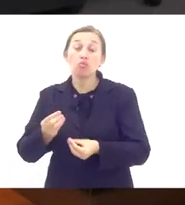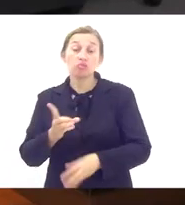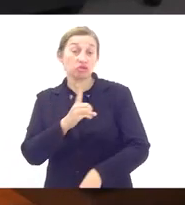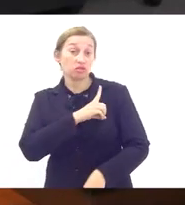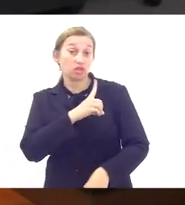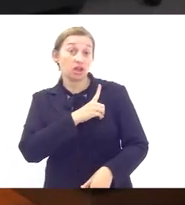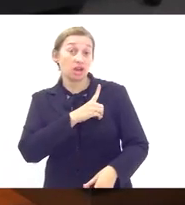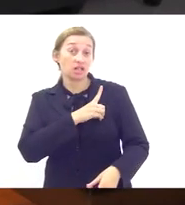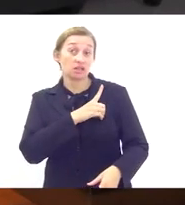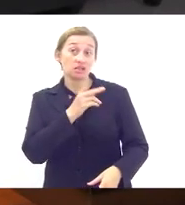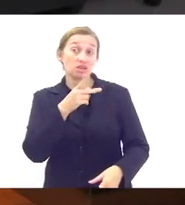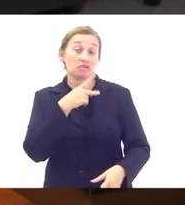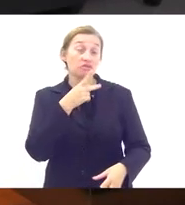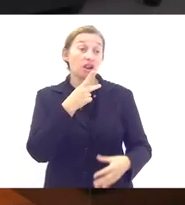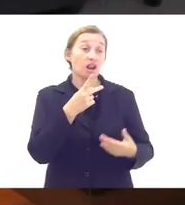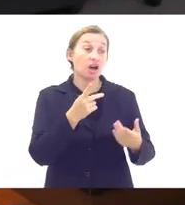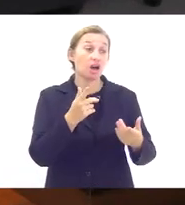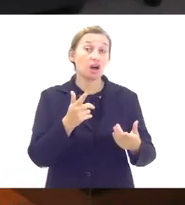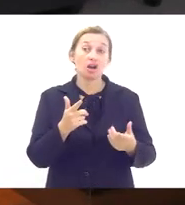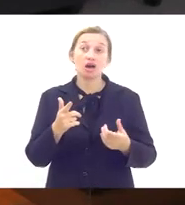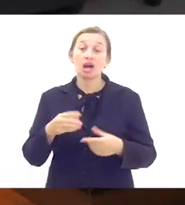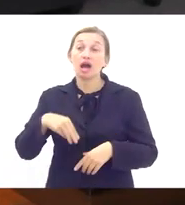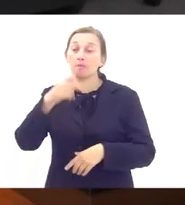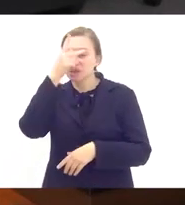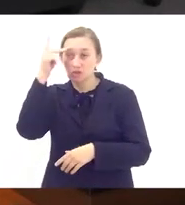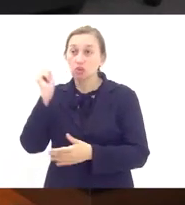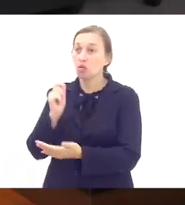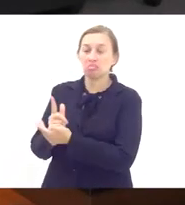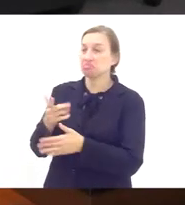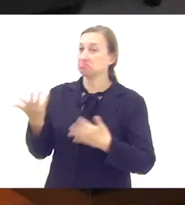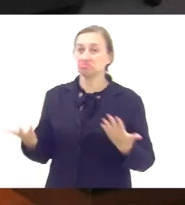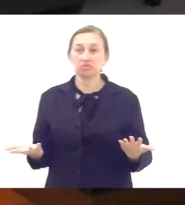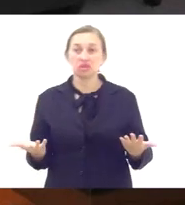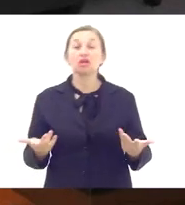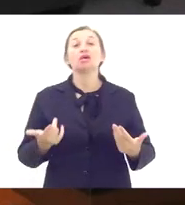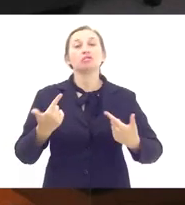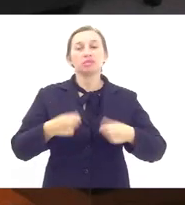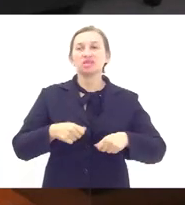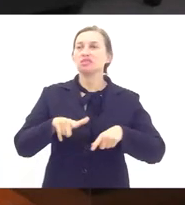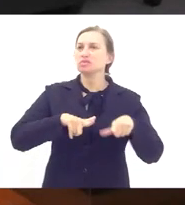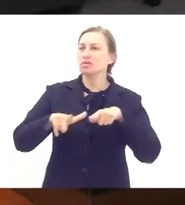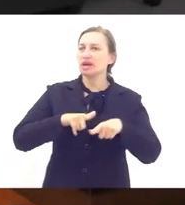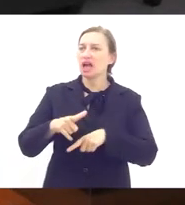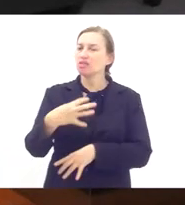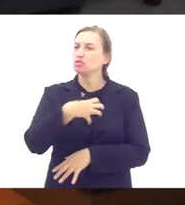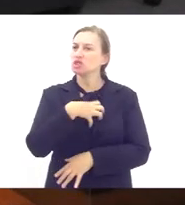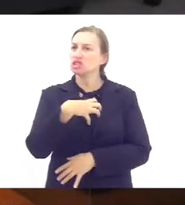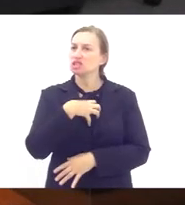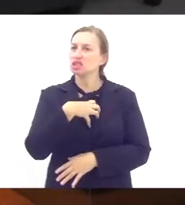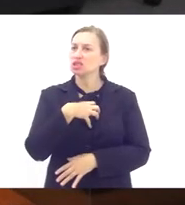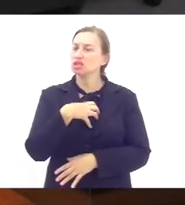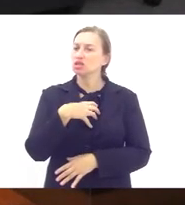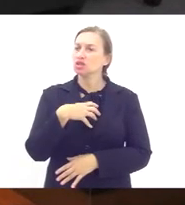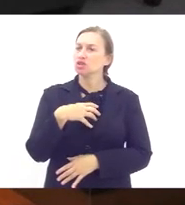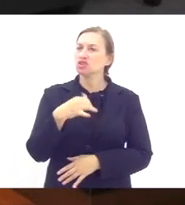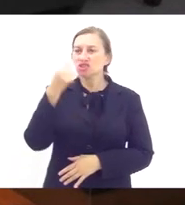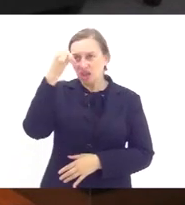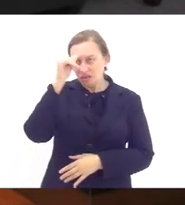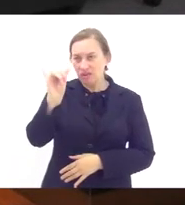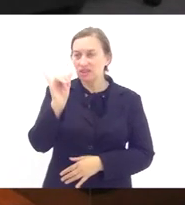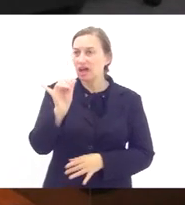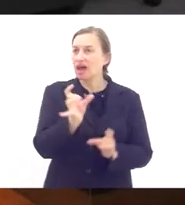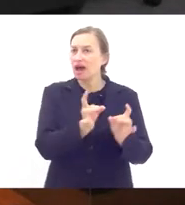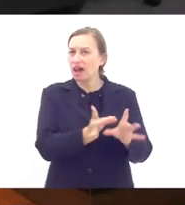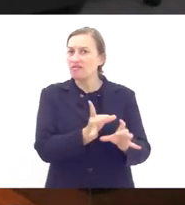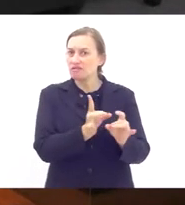local. Então fica dificulta. Eu acho que nós temos que trabalhar no sentido de coibir a